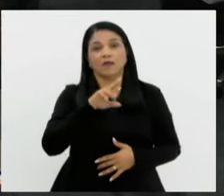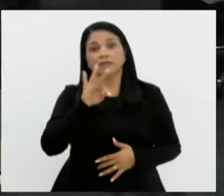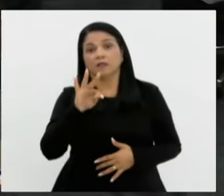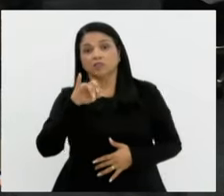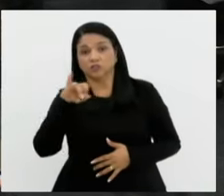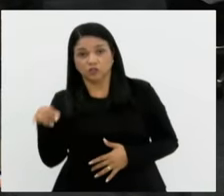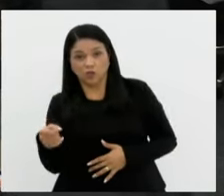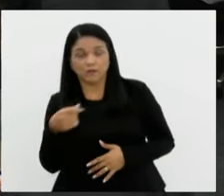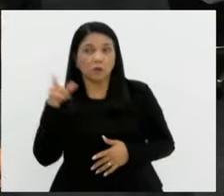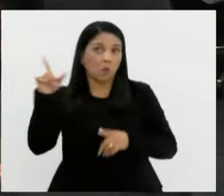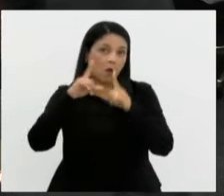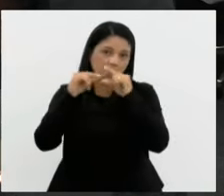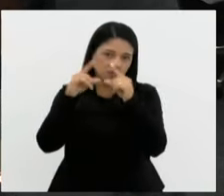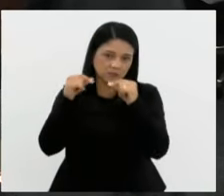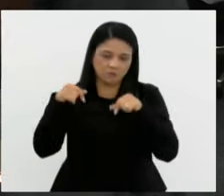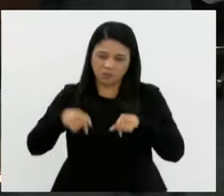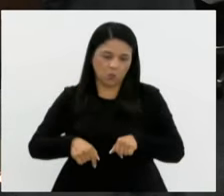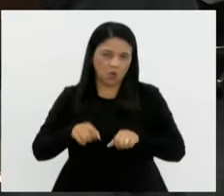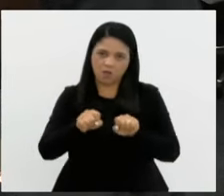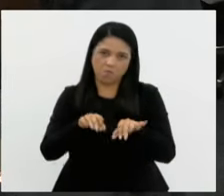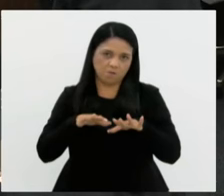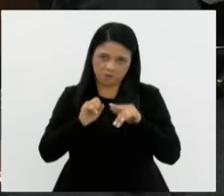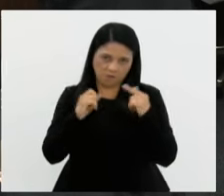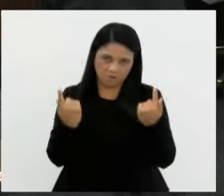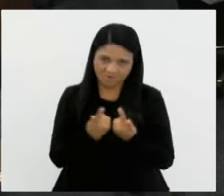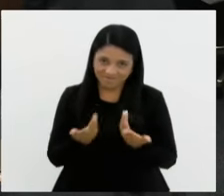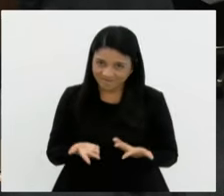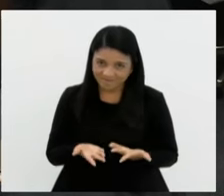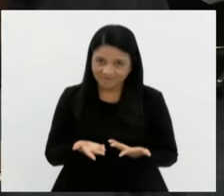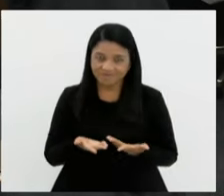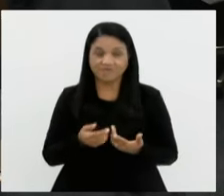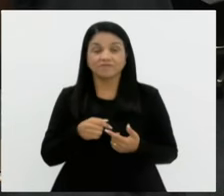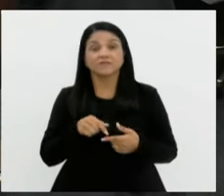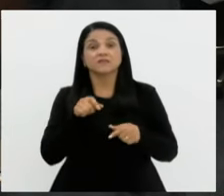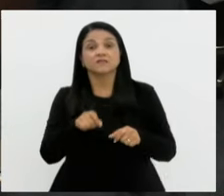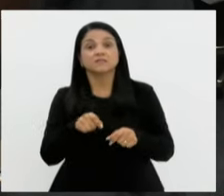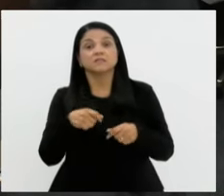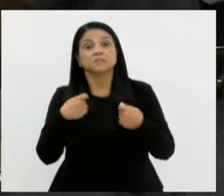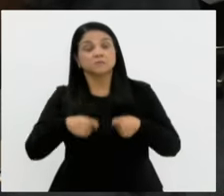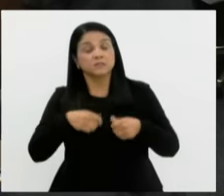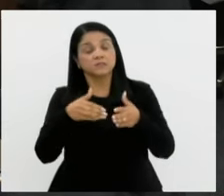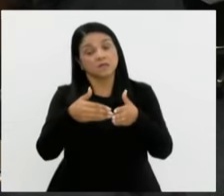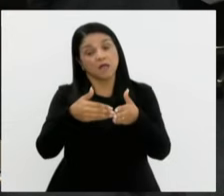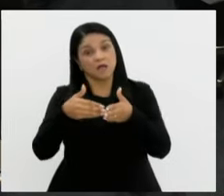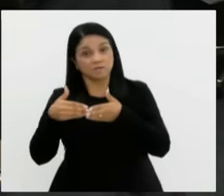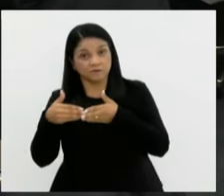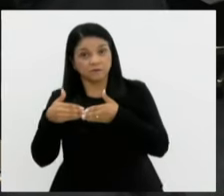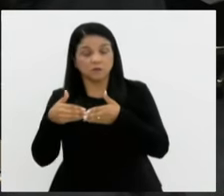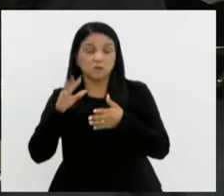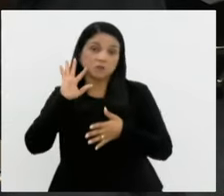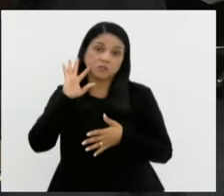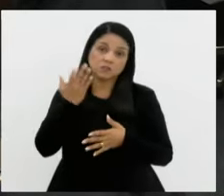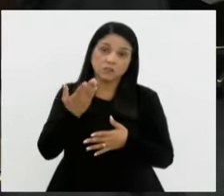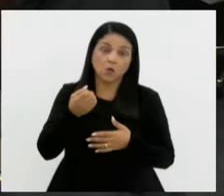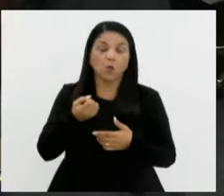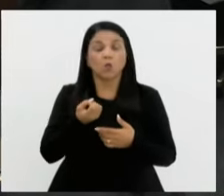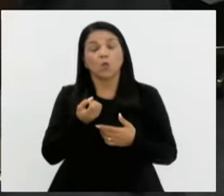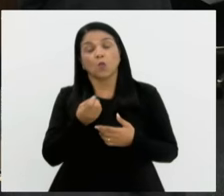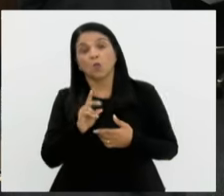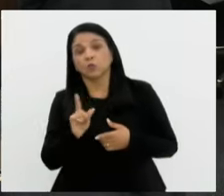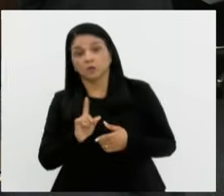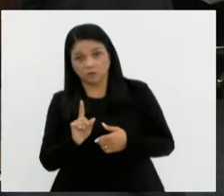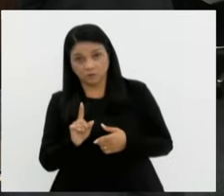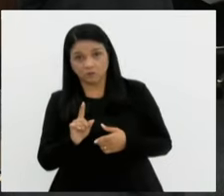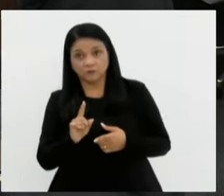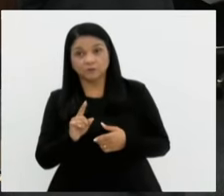mas não ao parlamento. Então, se a gente quer afastar uma decisão ou não afastar uma decisão, isso é vontade nossa.